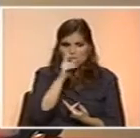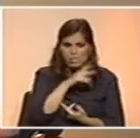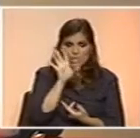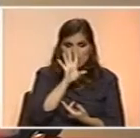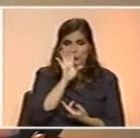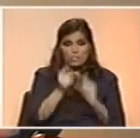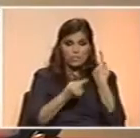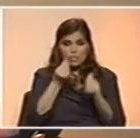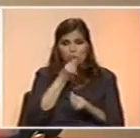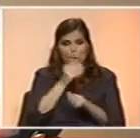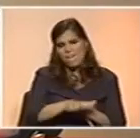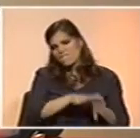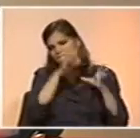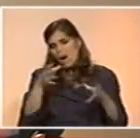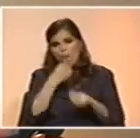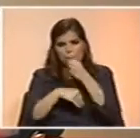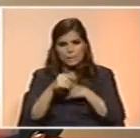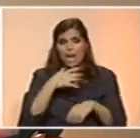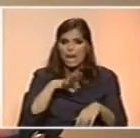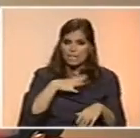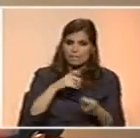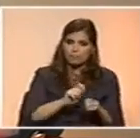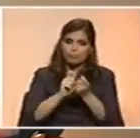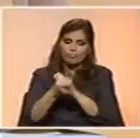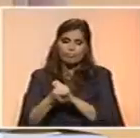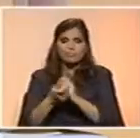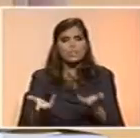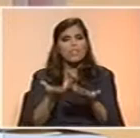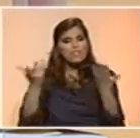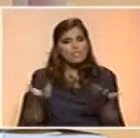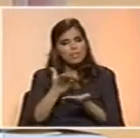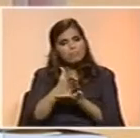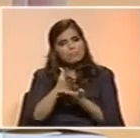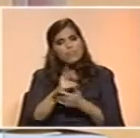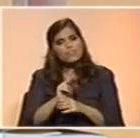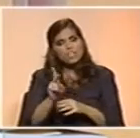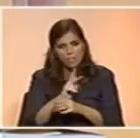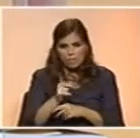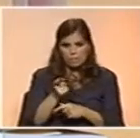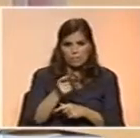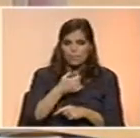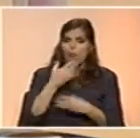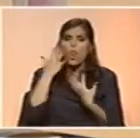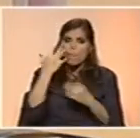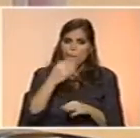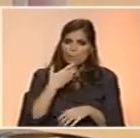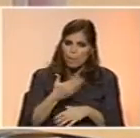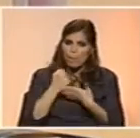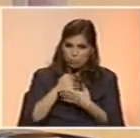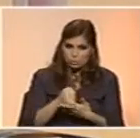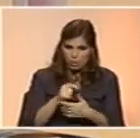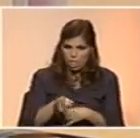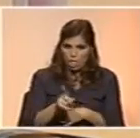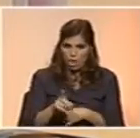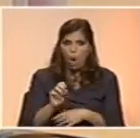termos de consumo alimentar, e querem passar para um regime mais suave, semi-vegetariano ou vegetariano, geralmente pedem ajuda, pedem aconselhamento ou fazem